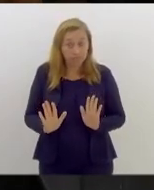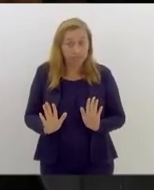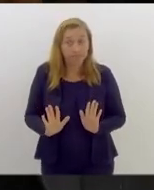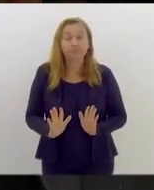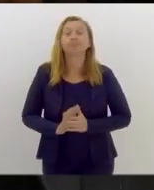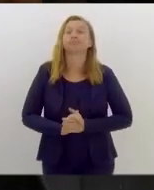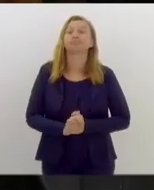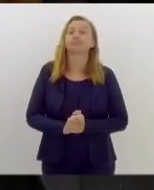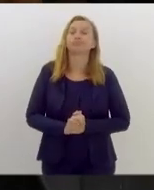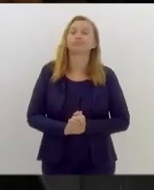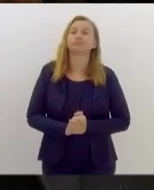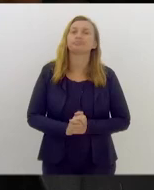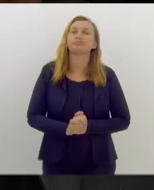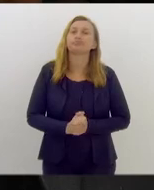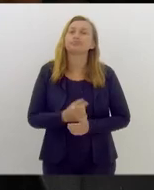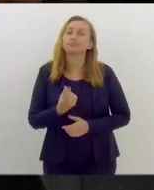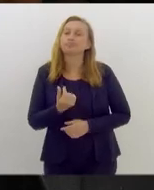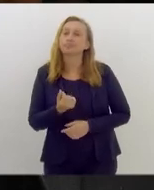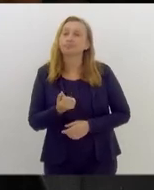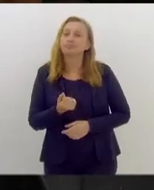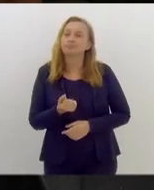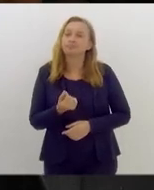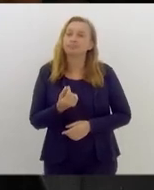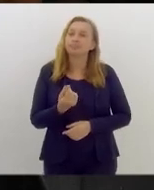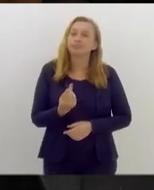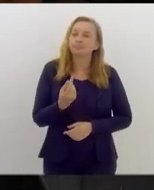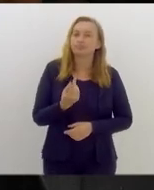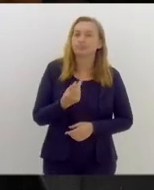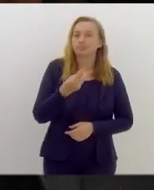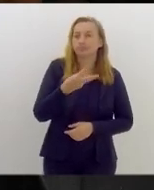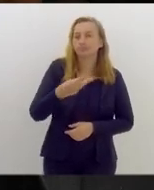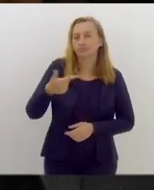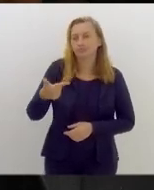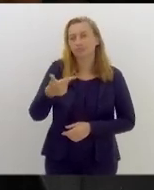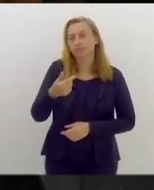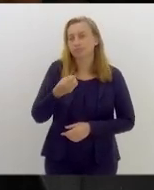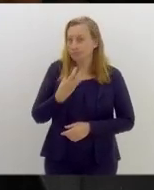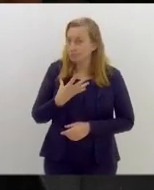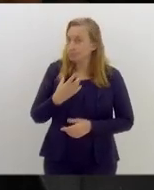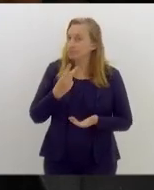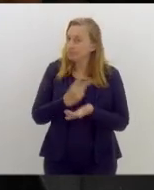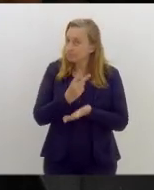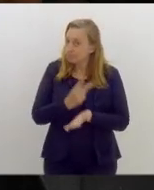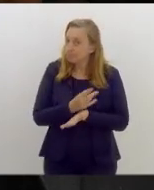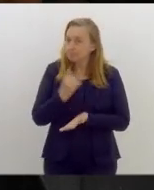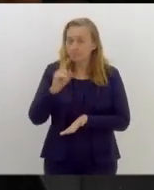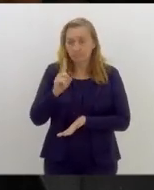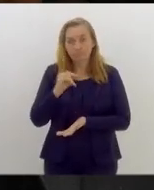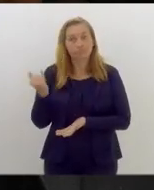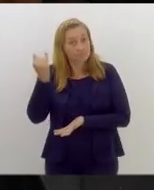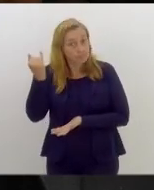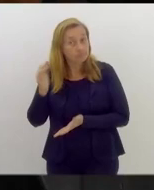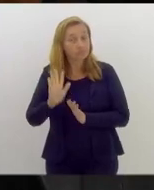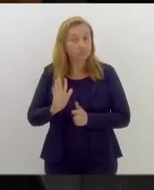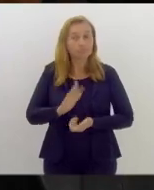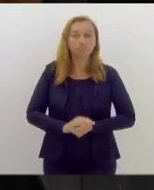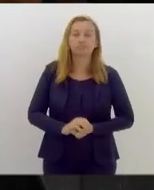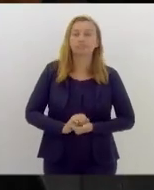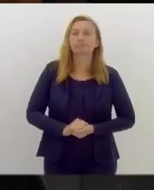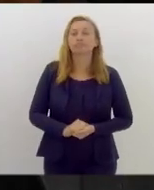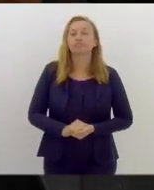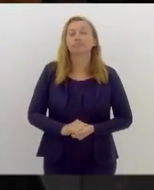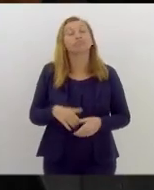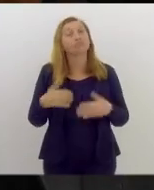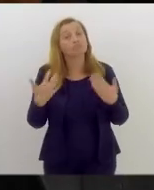uma alíquota de 32% seria excessiva, mesmo não sendo bem essencial.